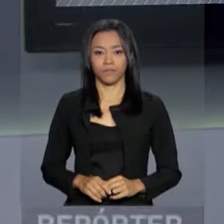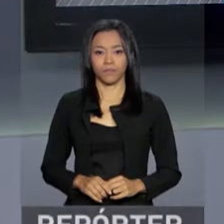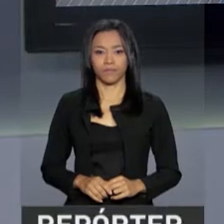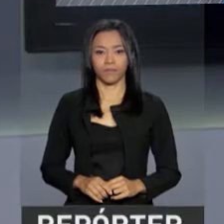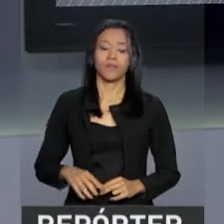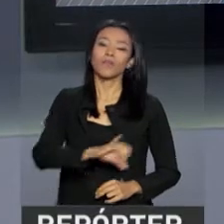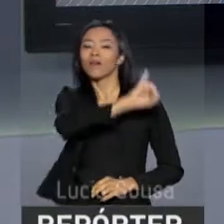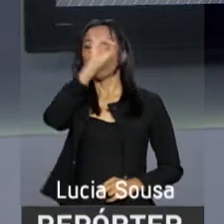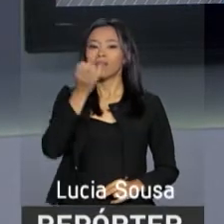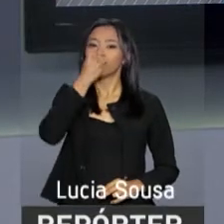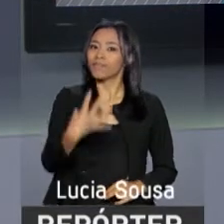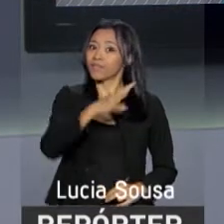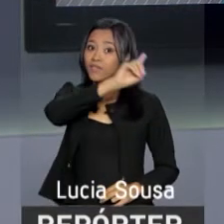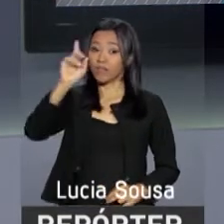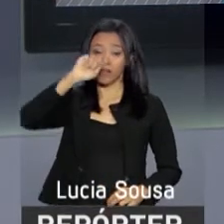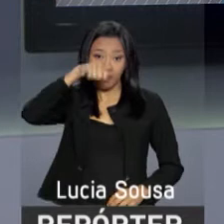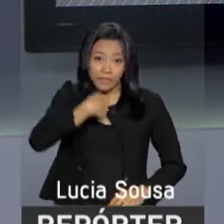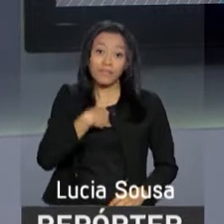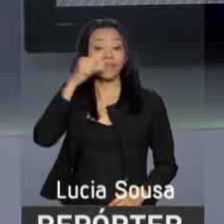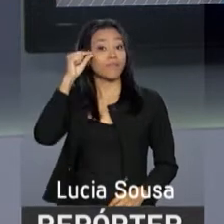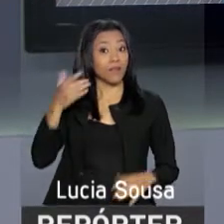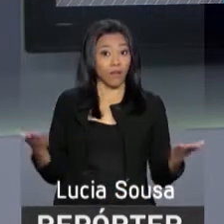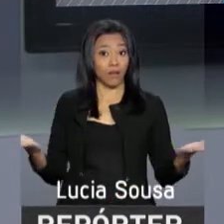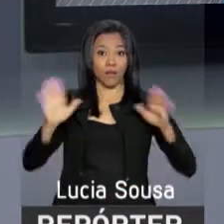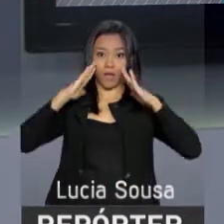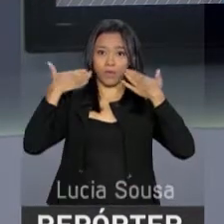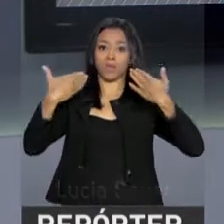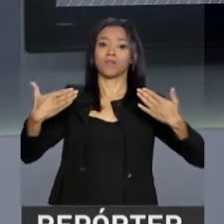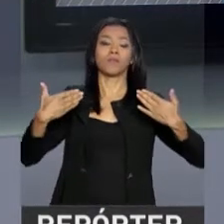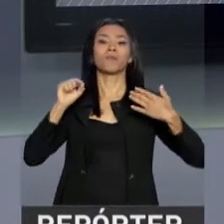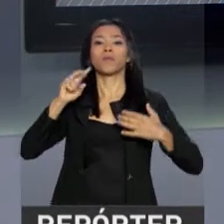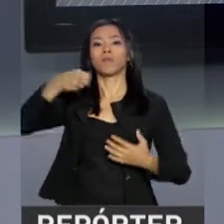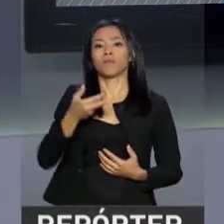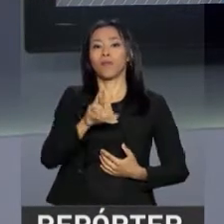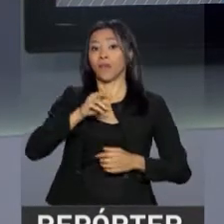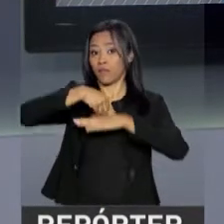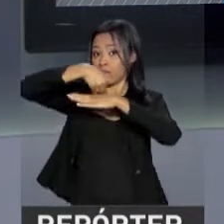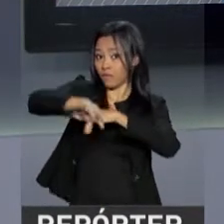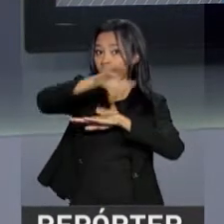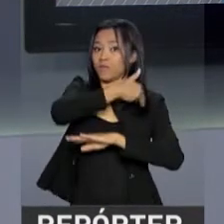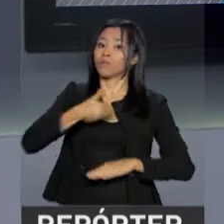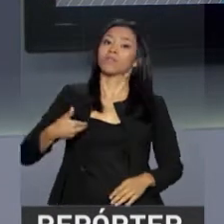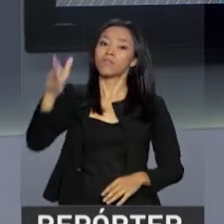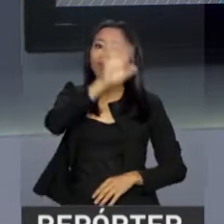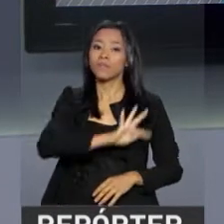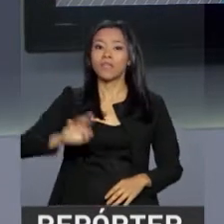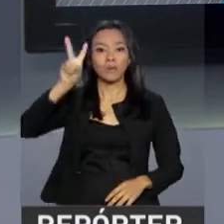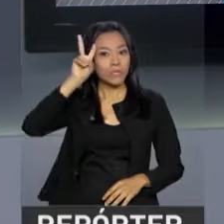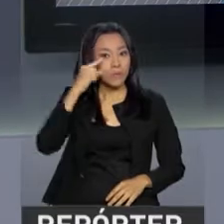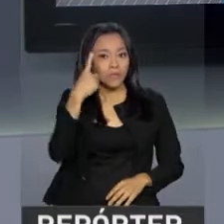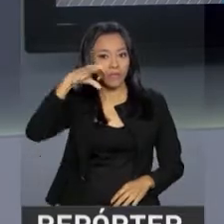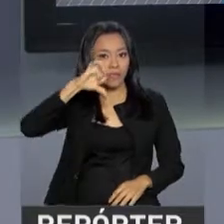olá bom dia eu sou carolina becker estamos no ar com repórter nbr notícias do governo federal desta segunda feira